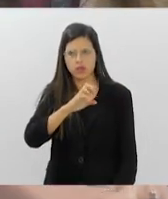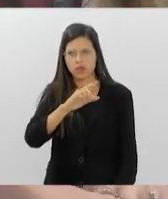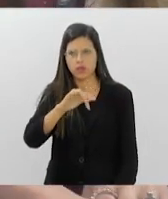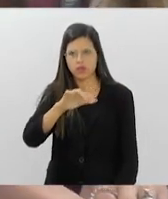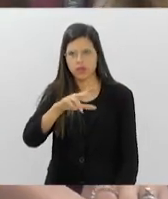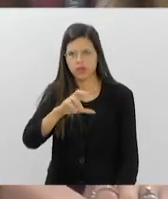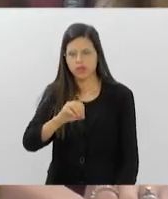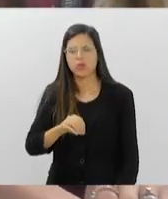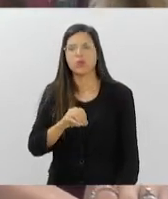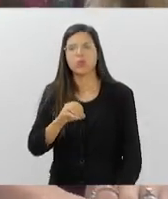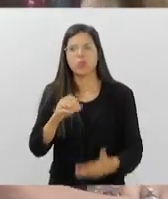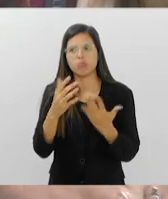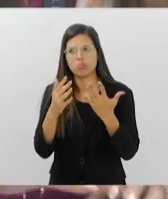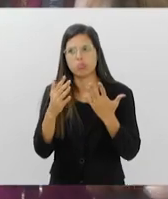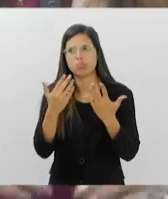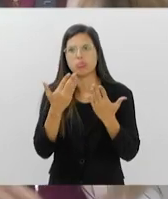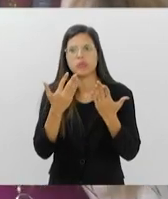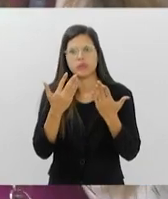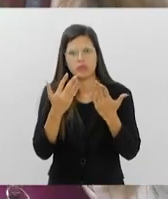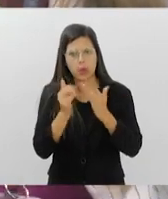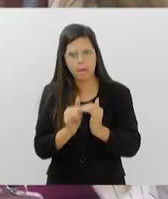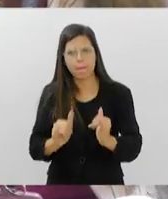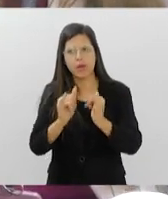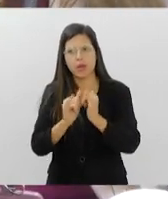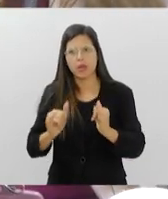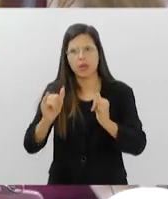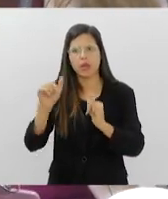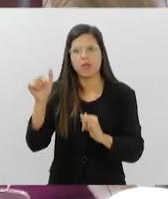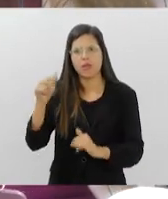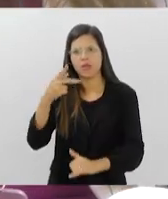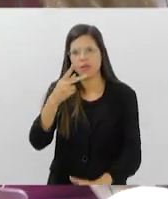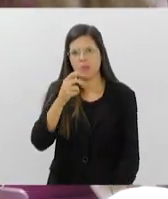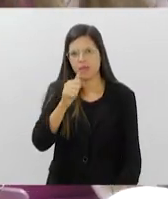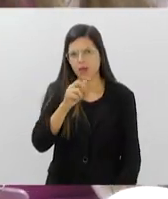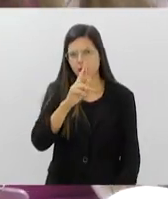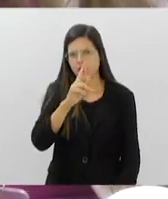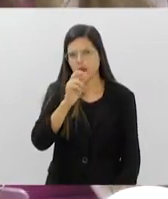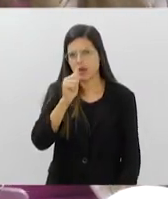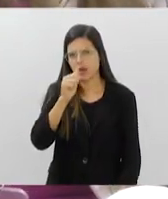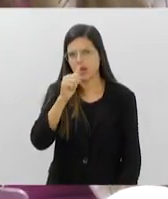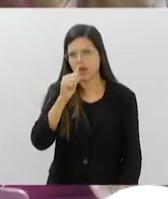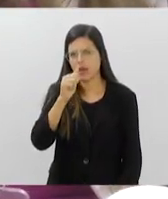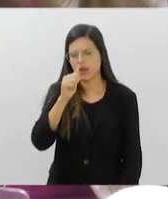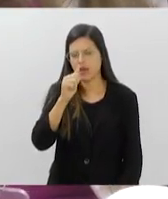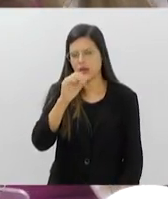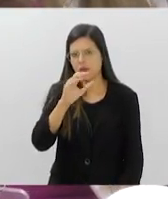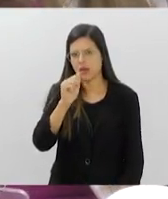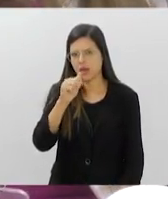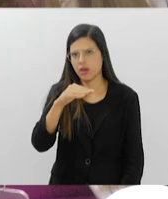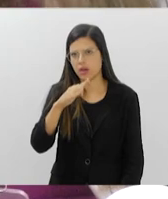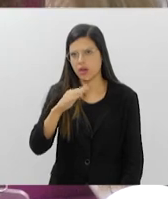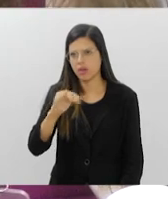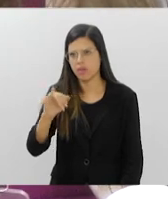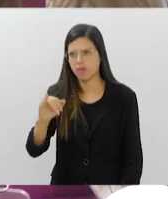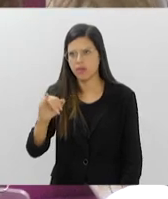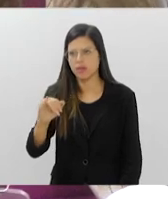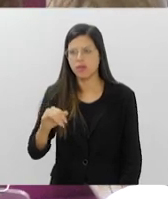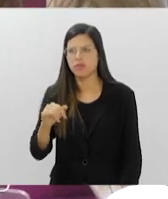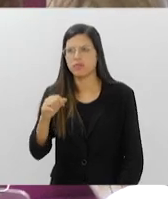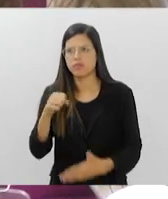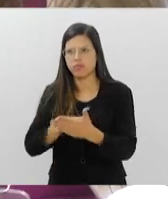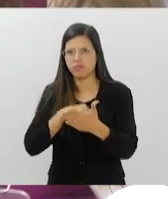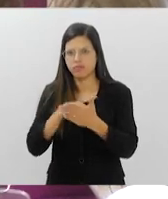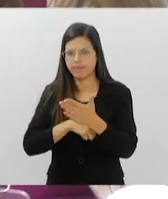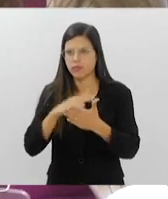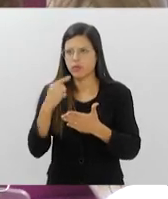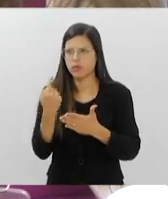campanha em Paracambi e dizendo que também sou um incentivador dessa alteração também, porque isso é uma luta nossa contra